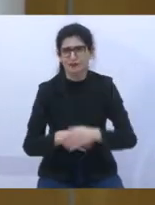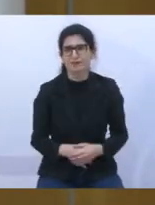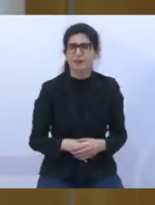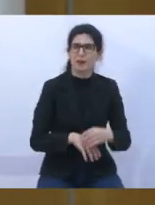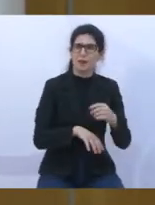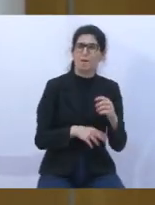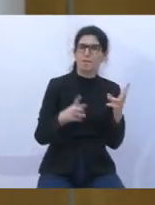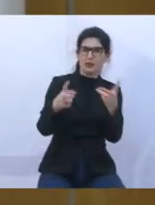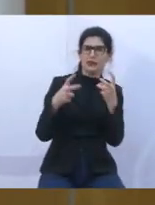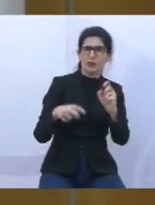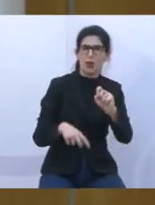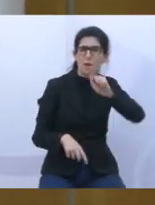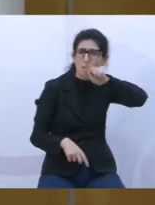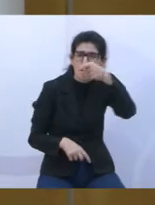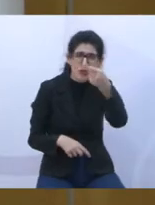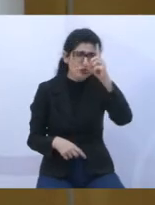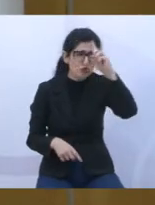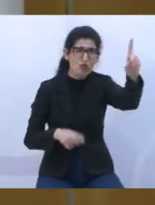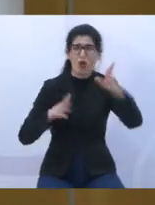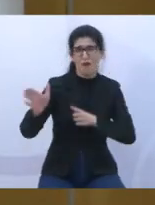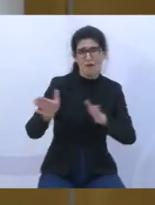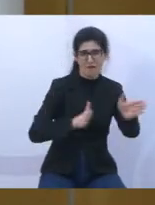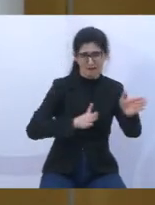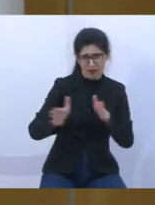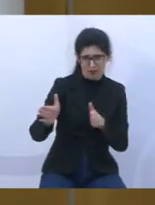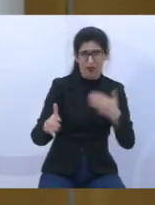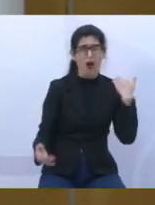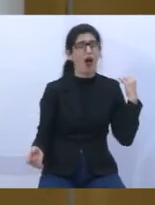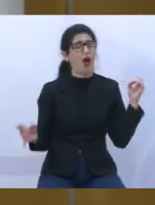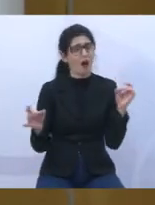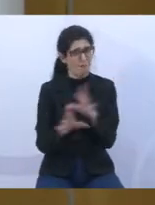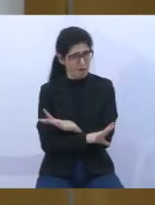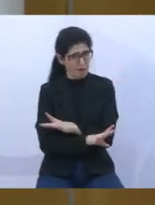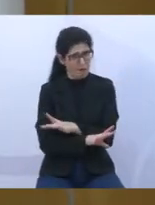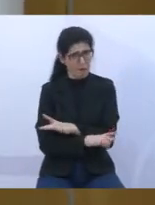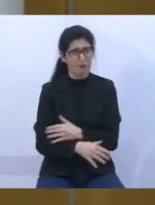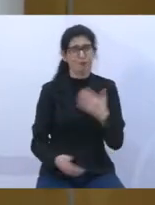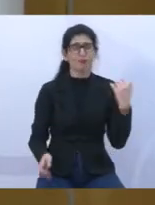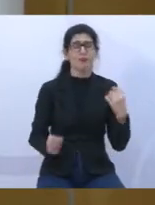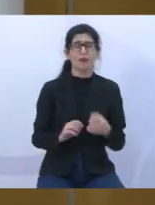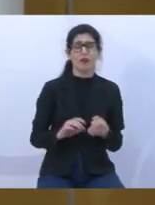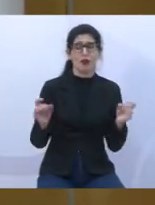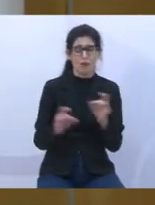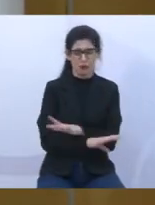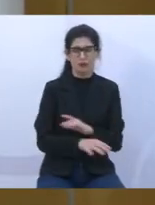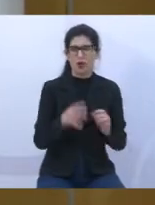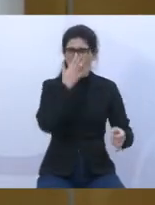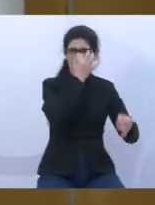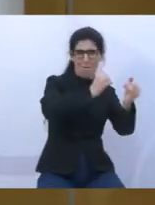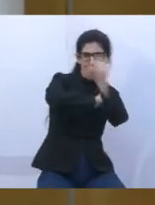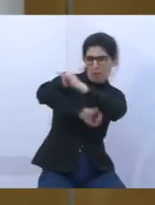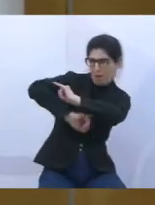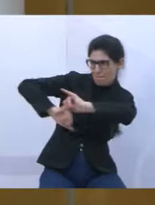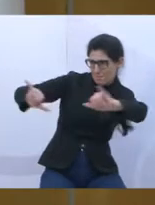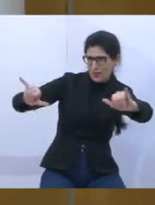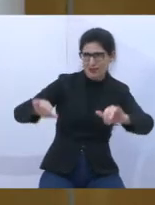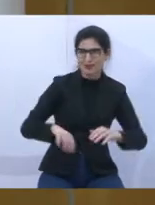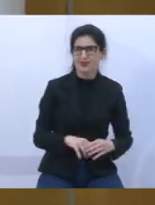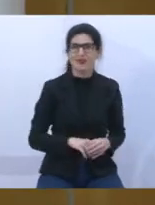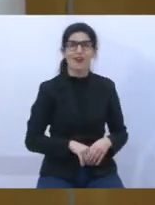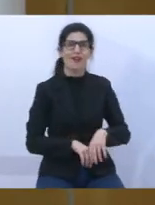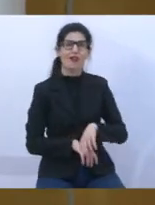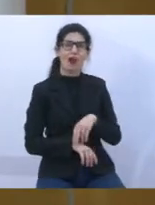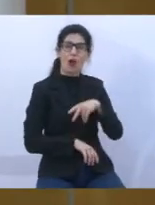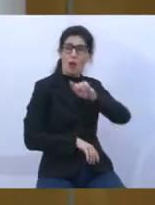dias de governo já se passaram fizeram uma grande propaganda aí né dizendo a respeito